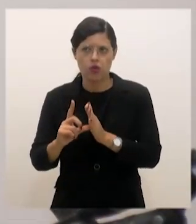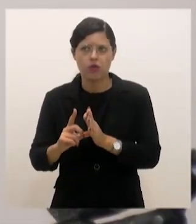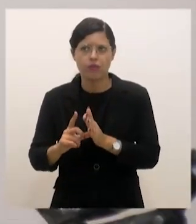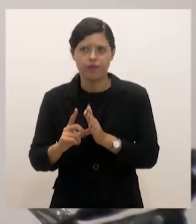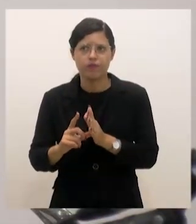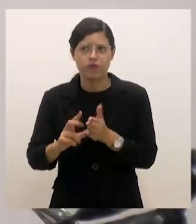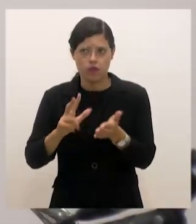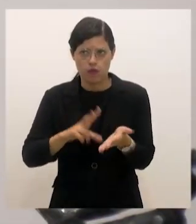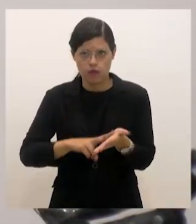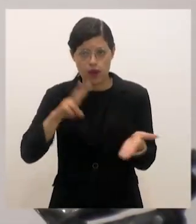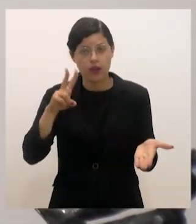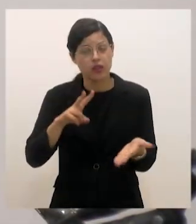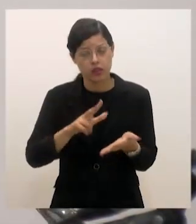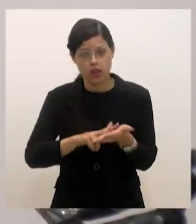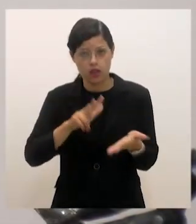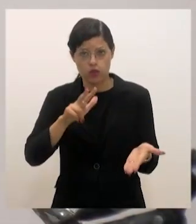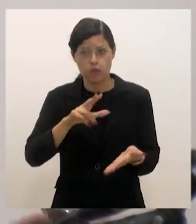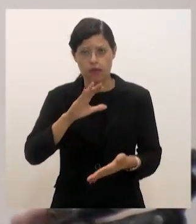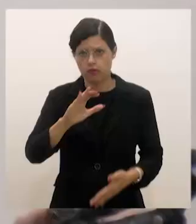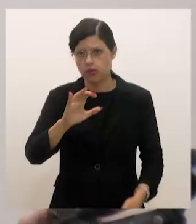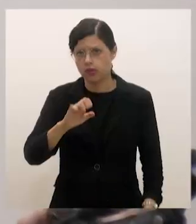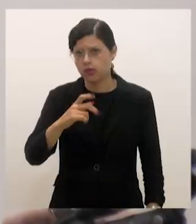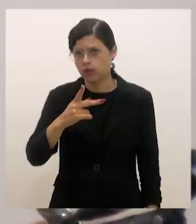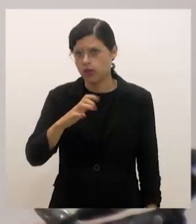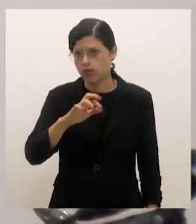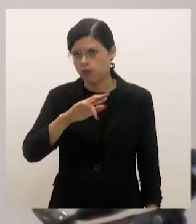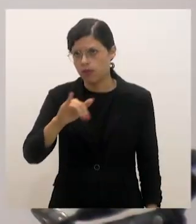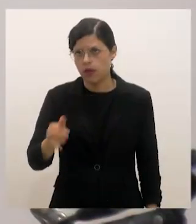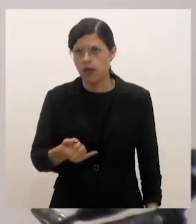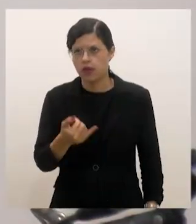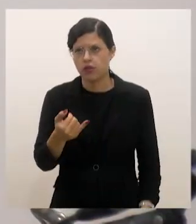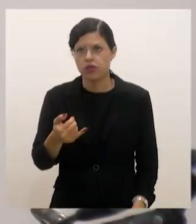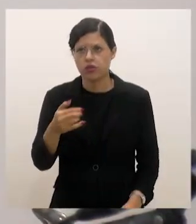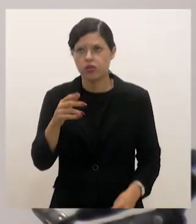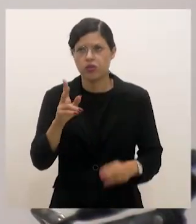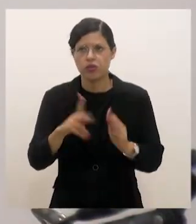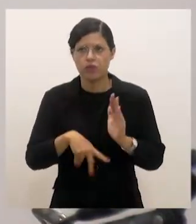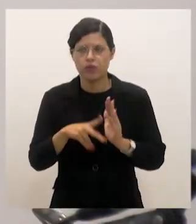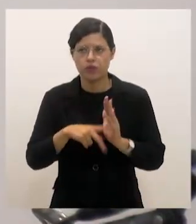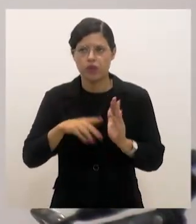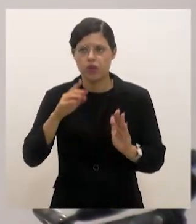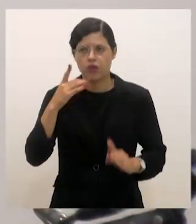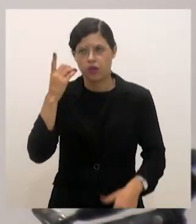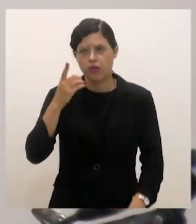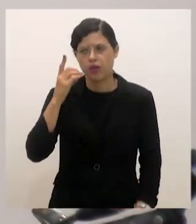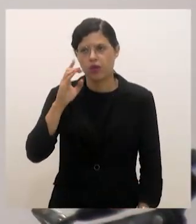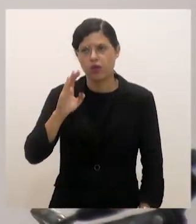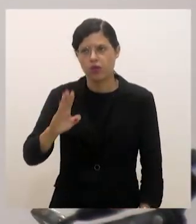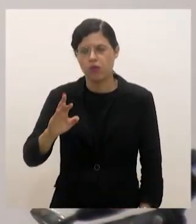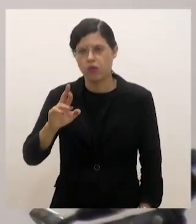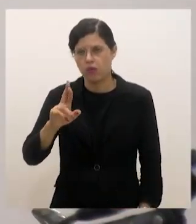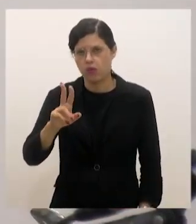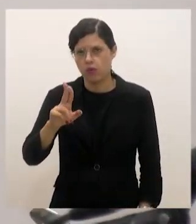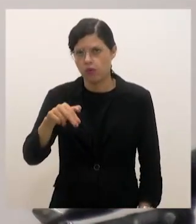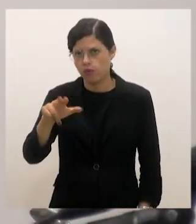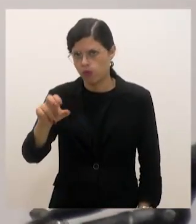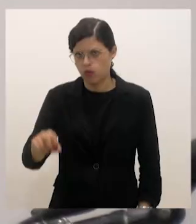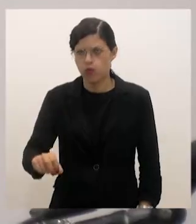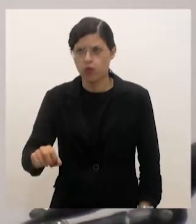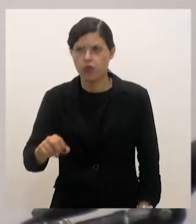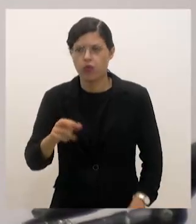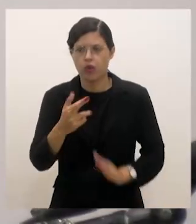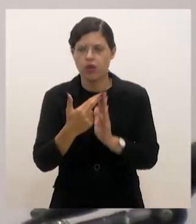pela CEPERJ, inclusive, na ocasião. O projeto era do Bruno Dauaire, o deputado então Bruno Dauaire, e o relator